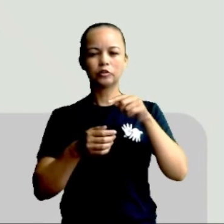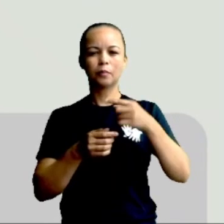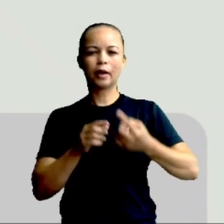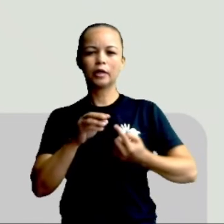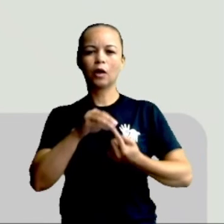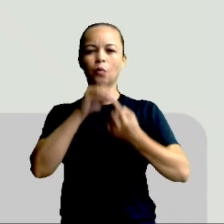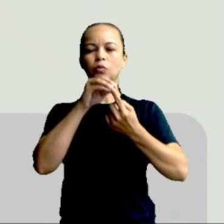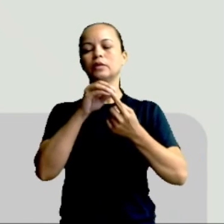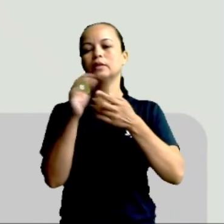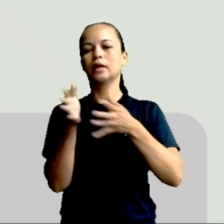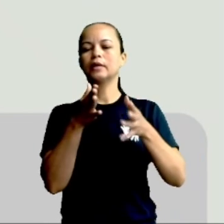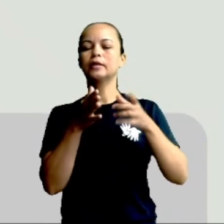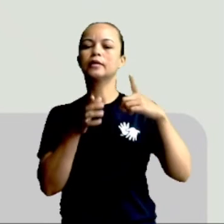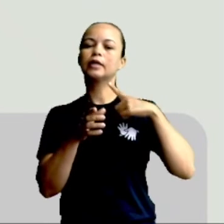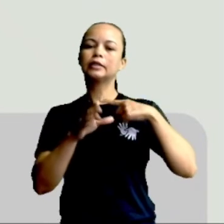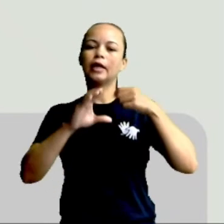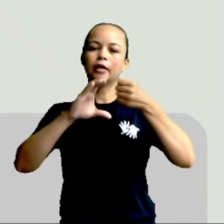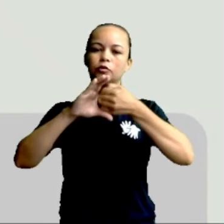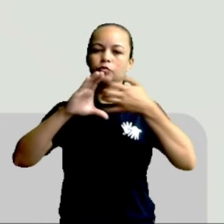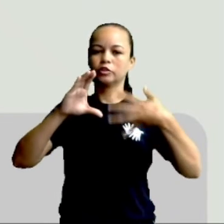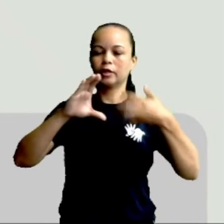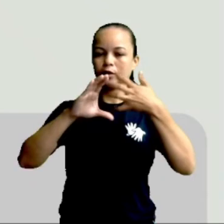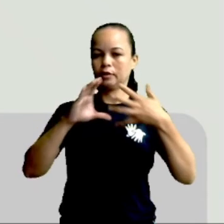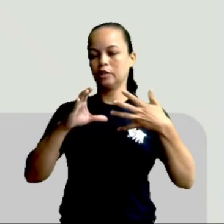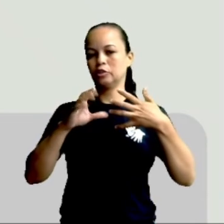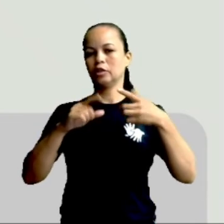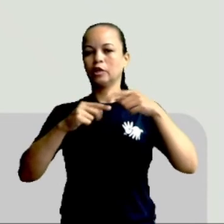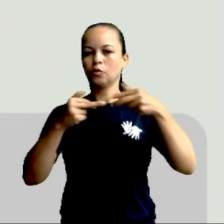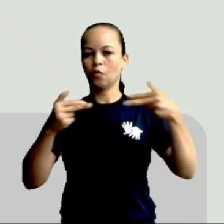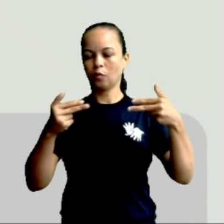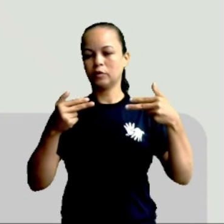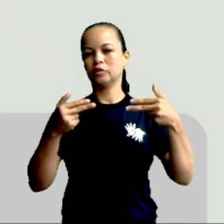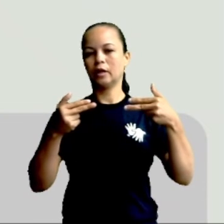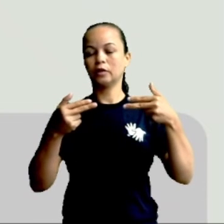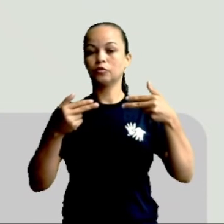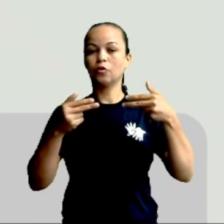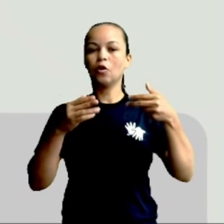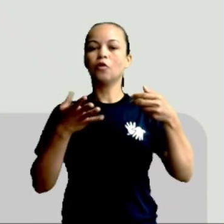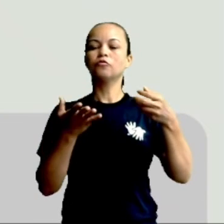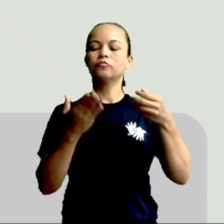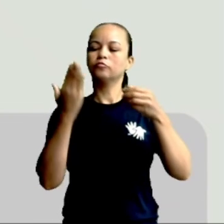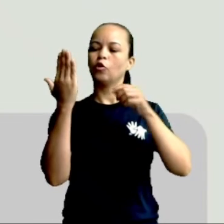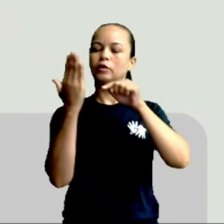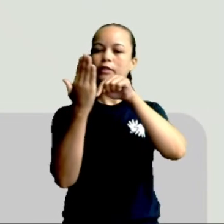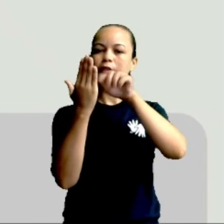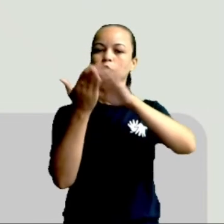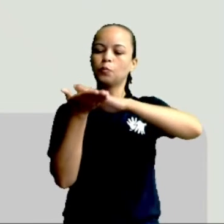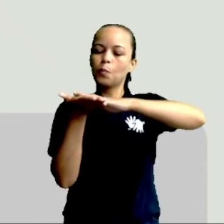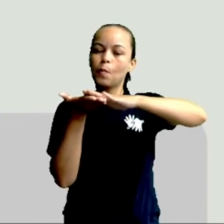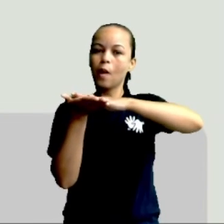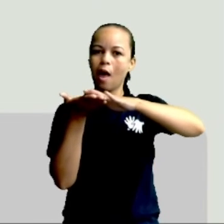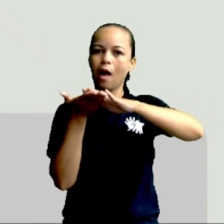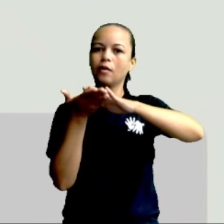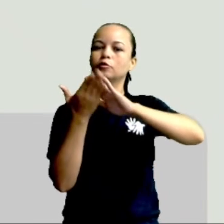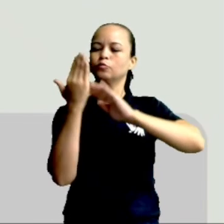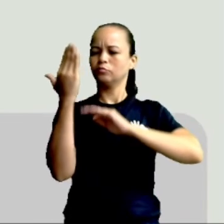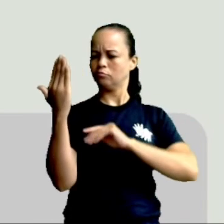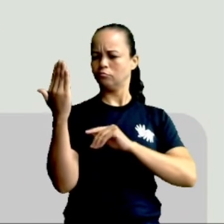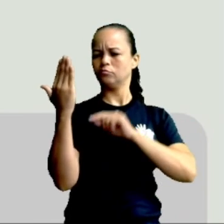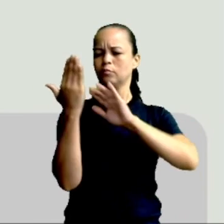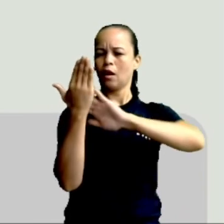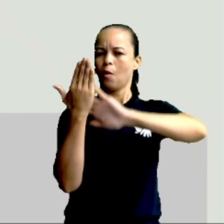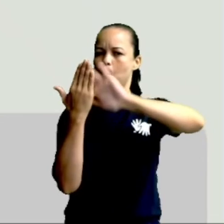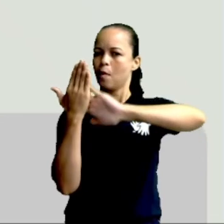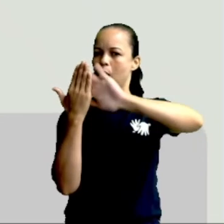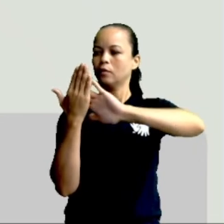menos duas características da imagem de um objeto fornecido por um espelho plano. Foi a primeira aula.